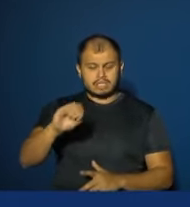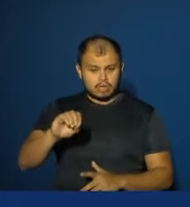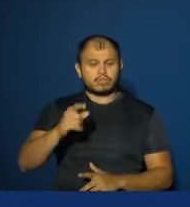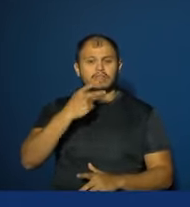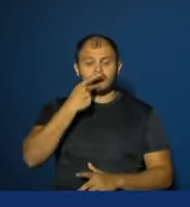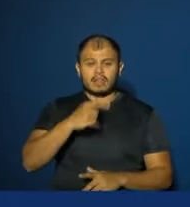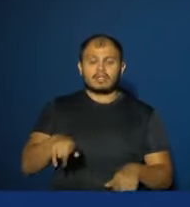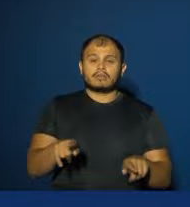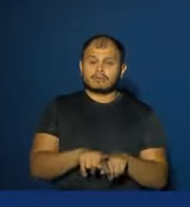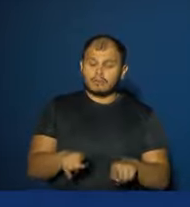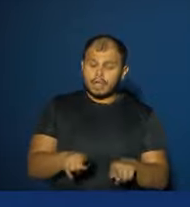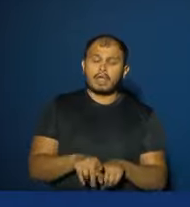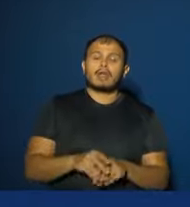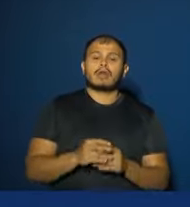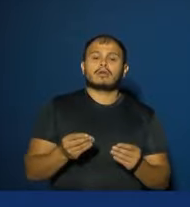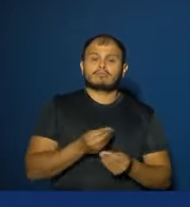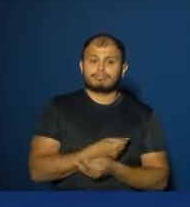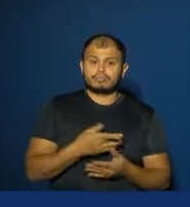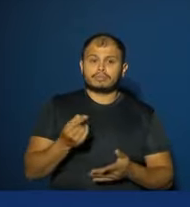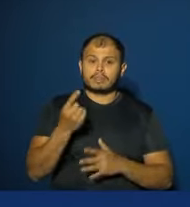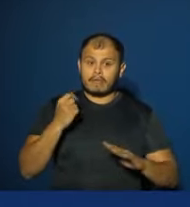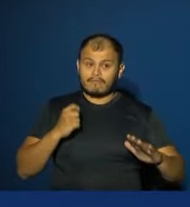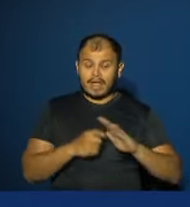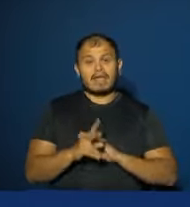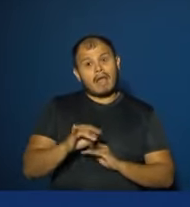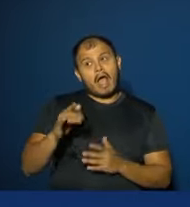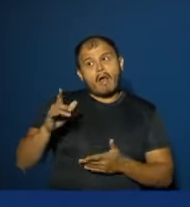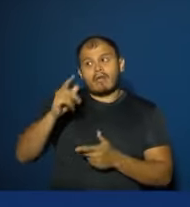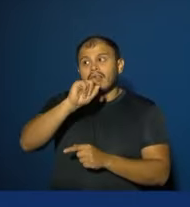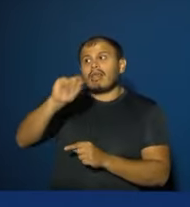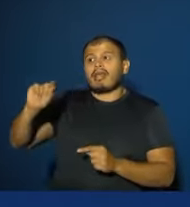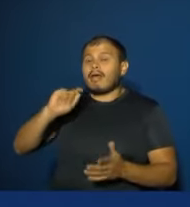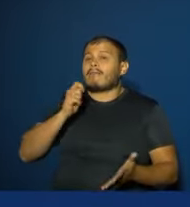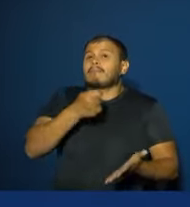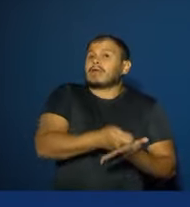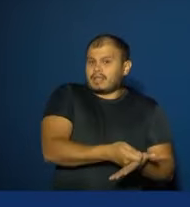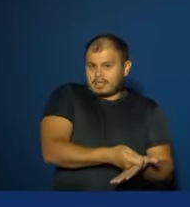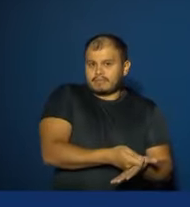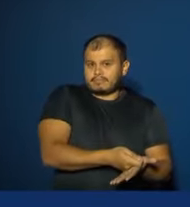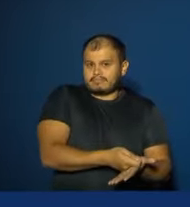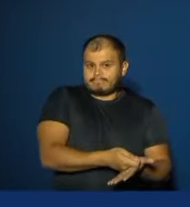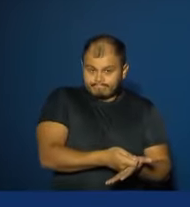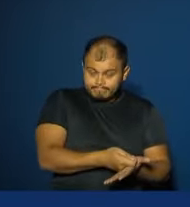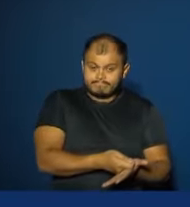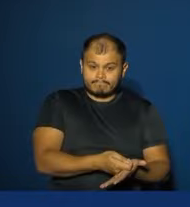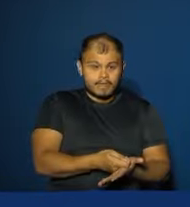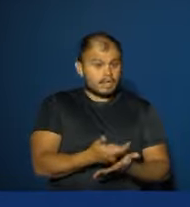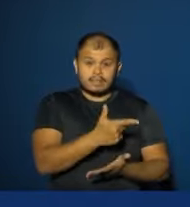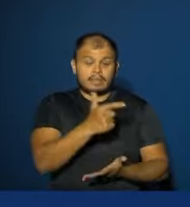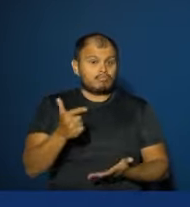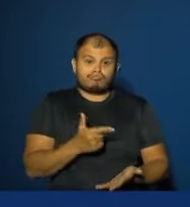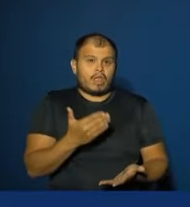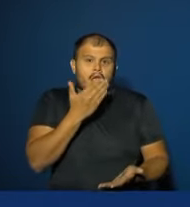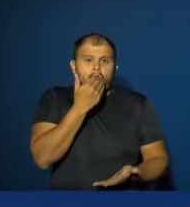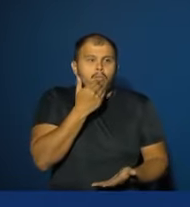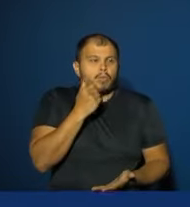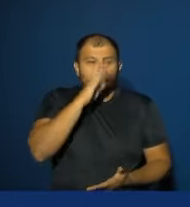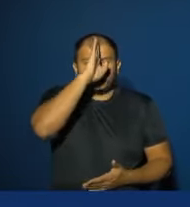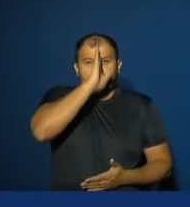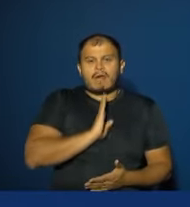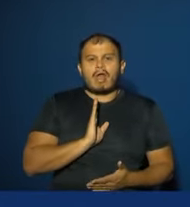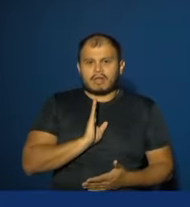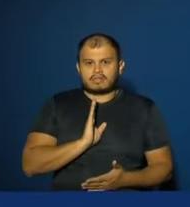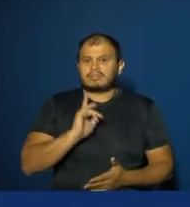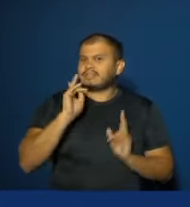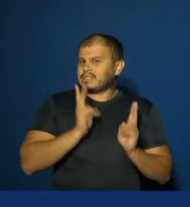subsídio, e que, como subsídio, alguém está pagando esse subsídio. Não existe almoço grátis, alguém